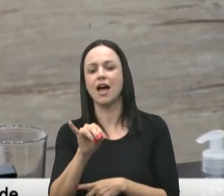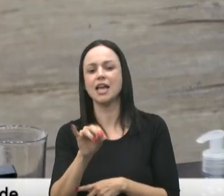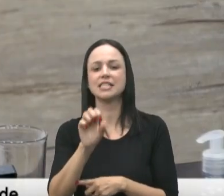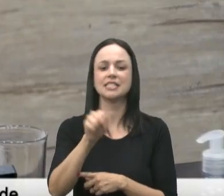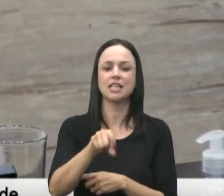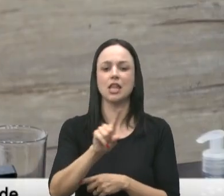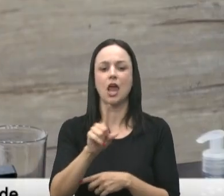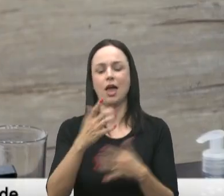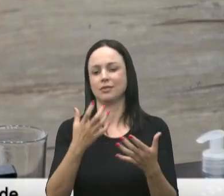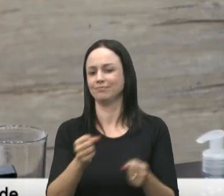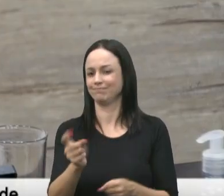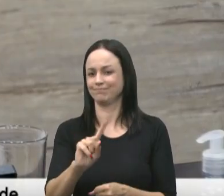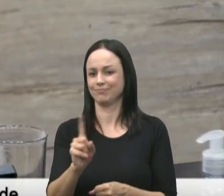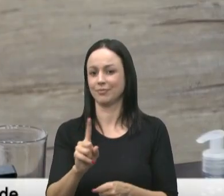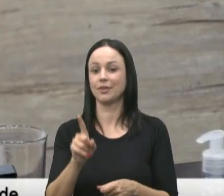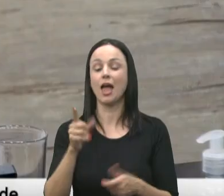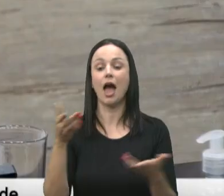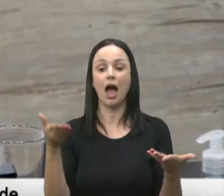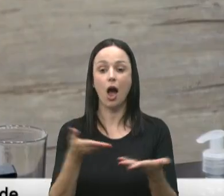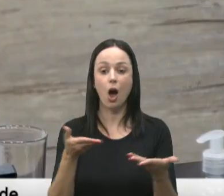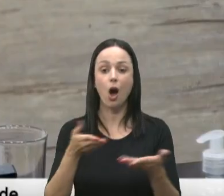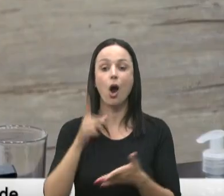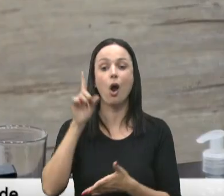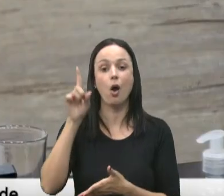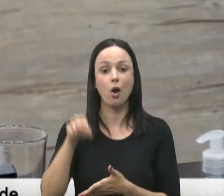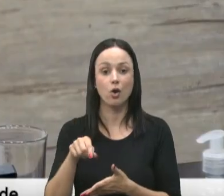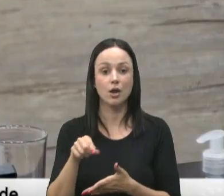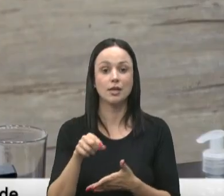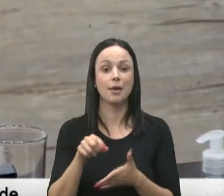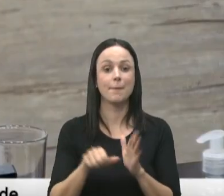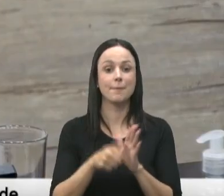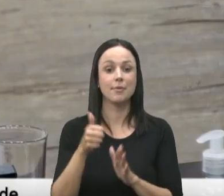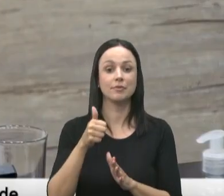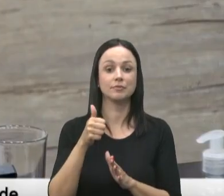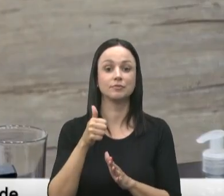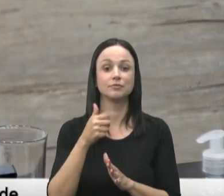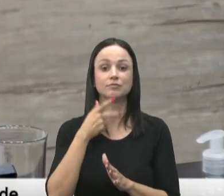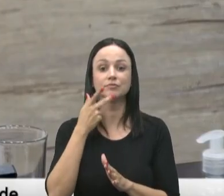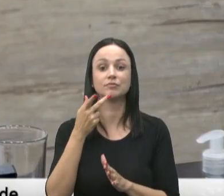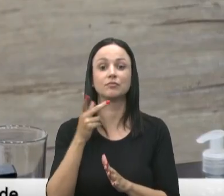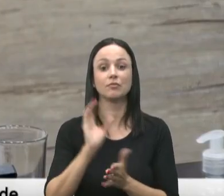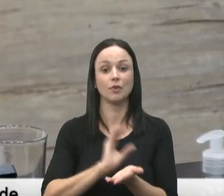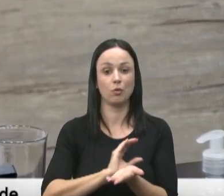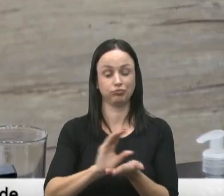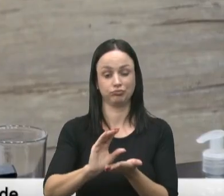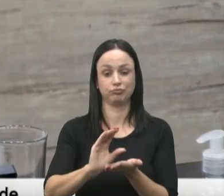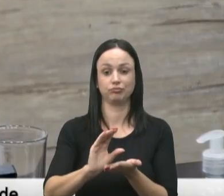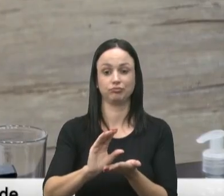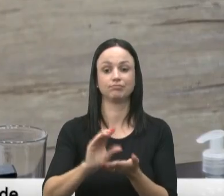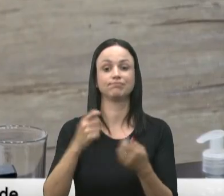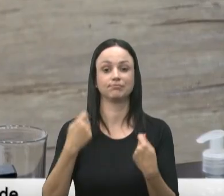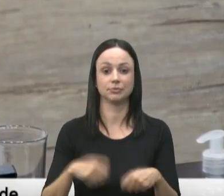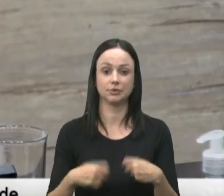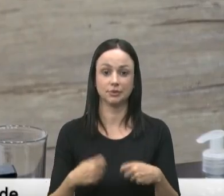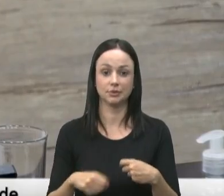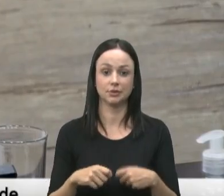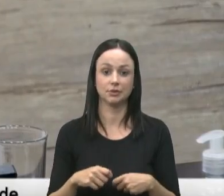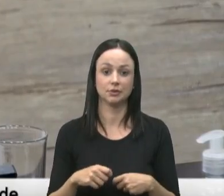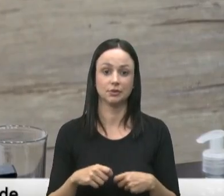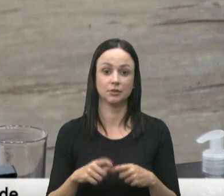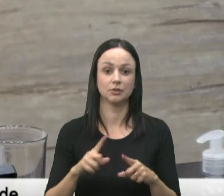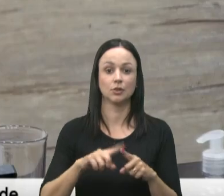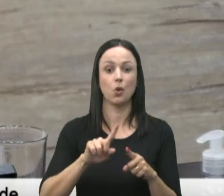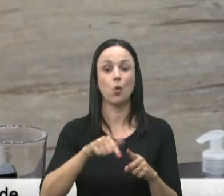vai. O que ele tem a disponibilidade, num primeiro momento, é de destinar recursos. Mas isso, gente, já é um